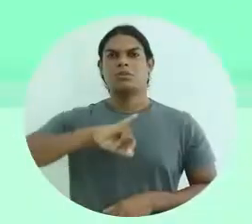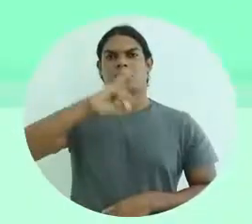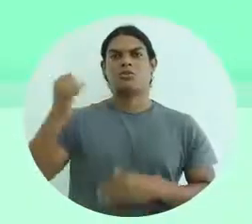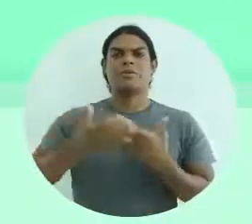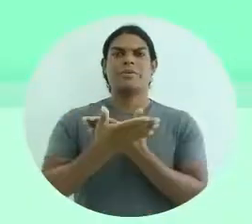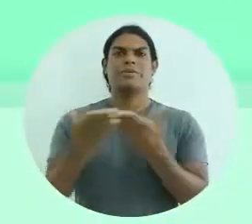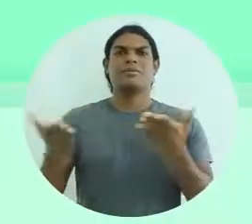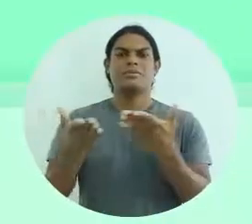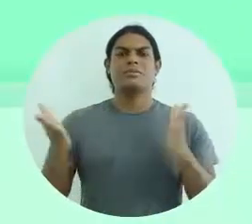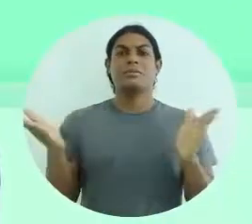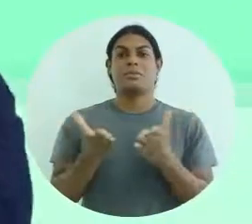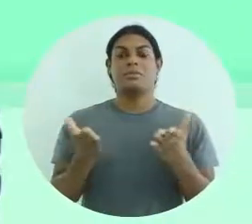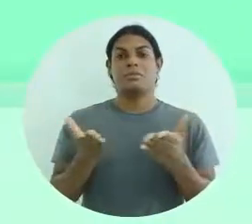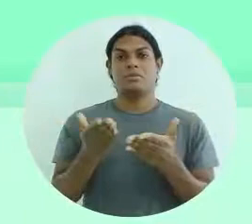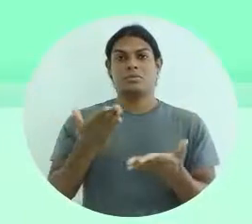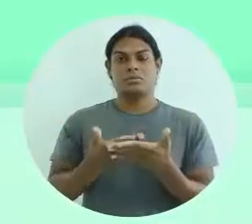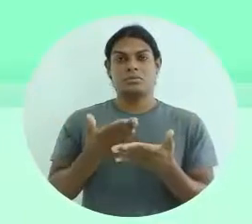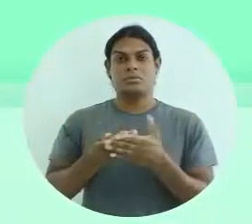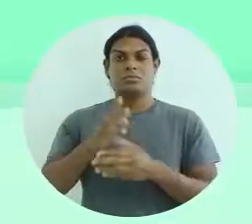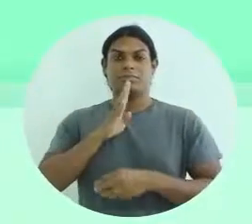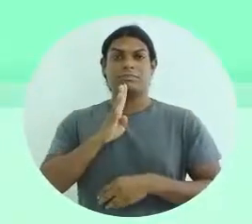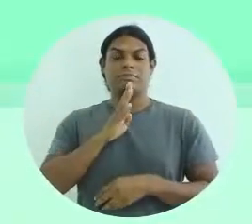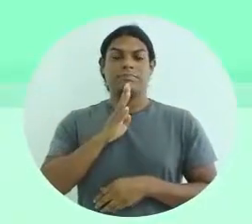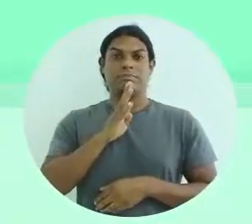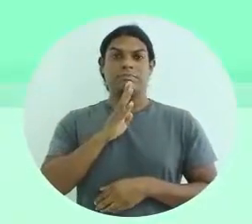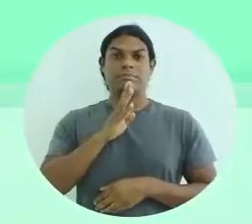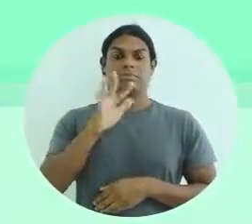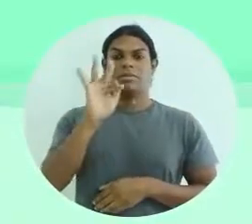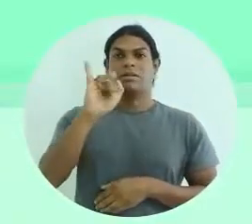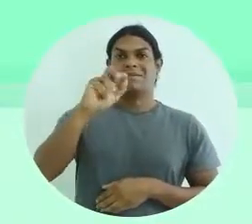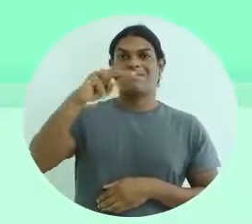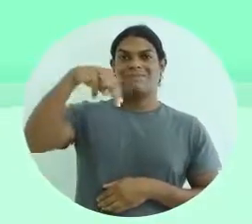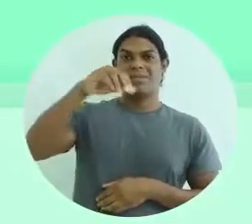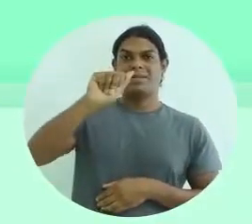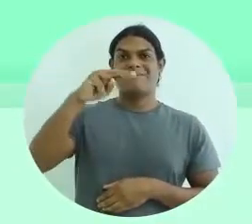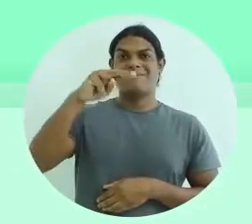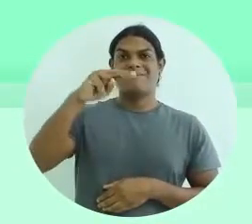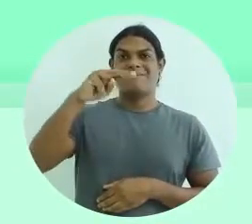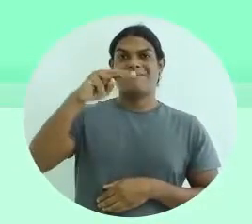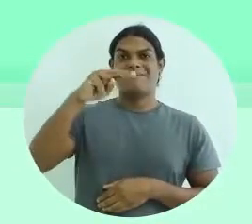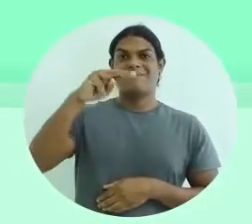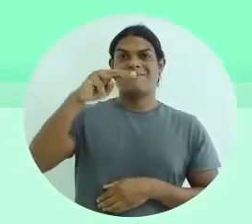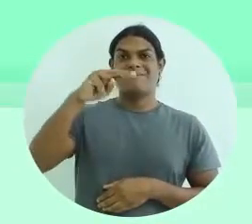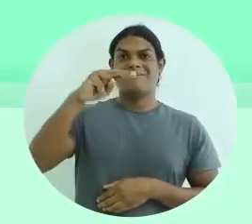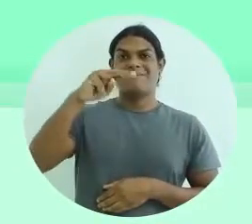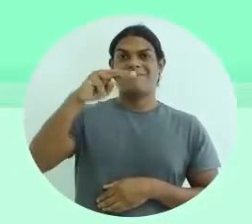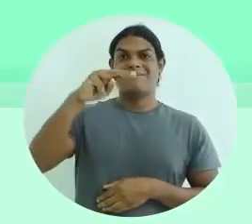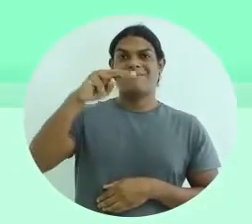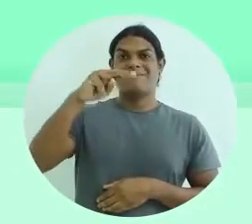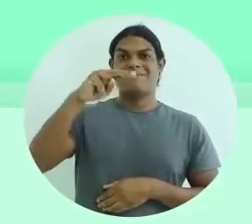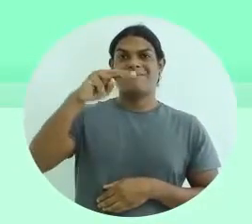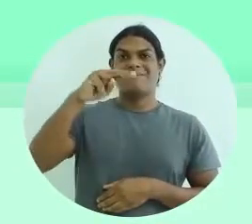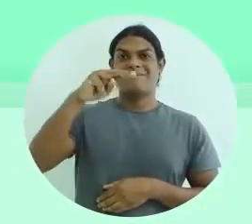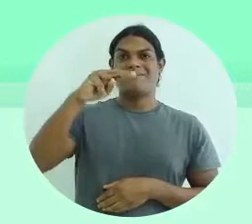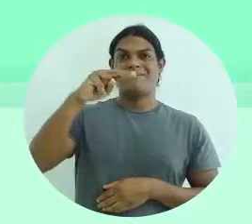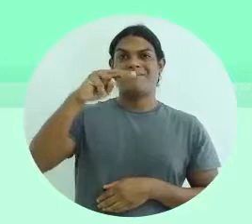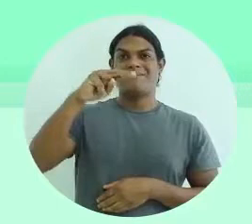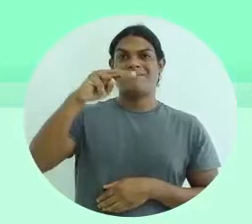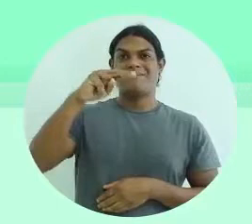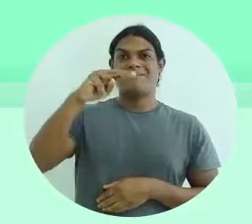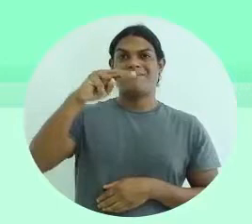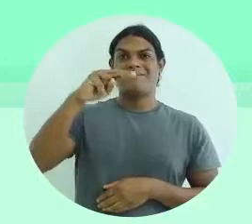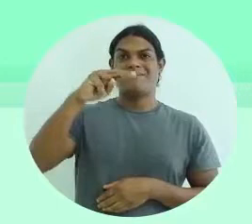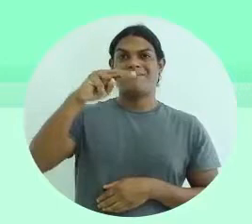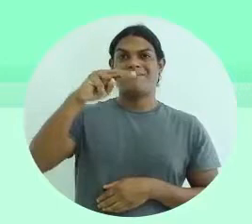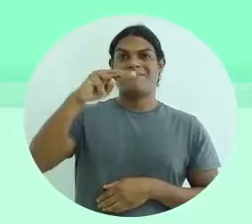Olá pessoal, vamos agora conhecer os financiamentos de créditos oficiais. Fabiane Veras.